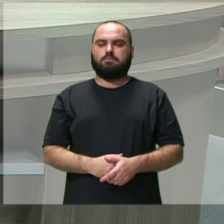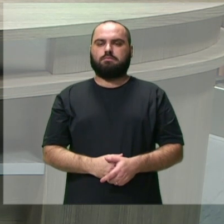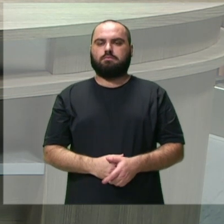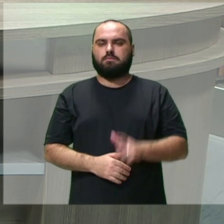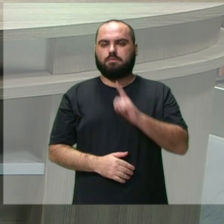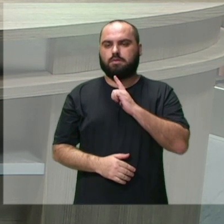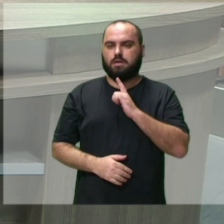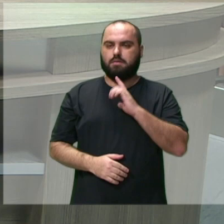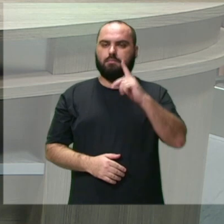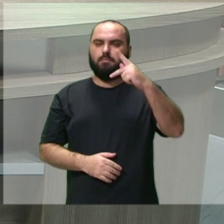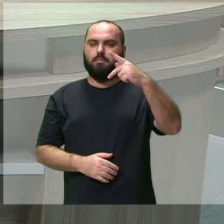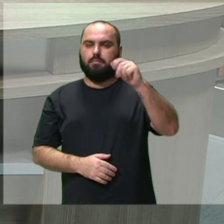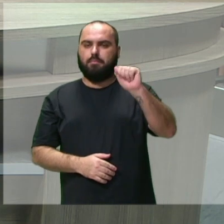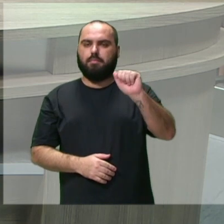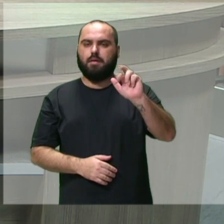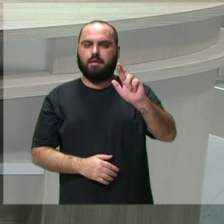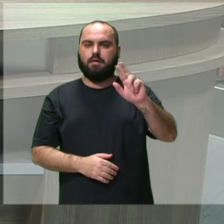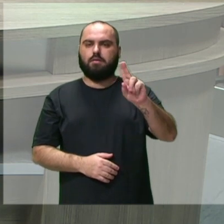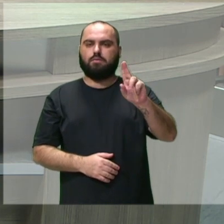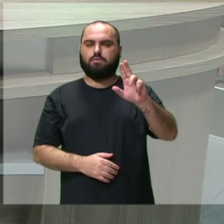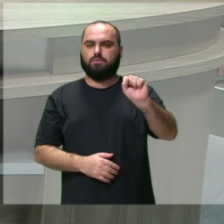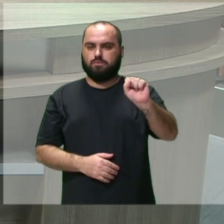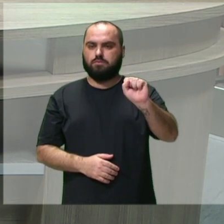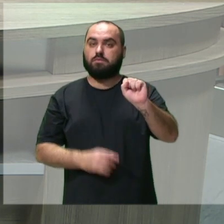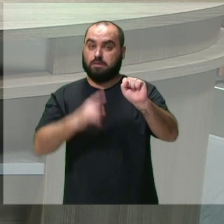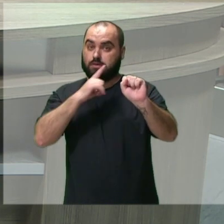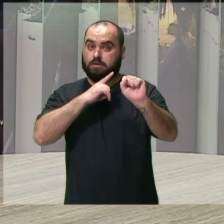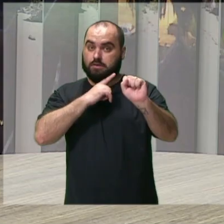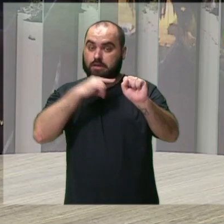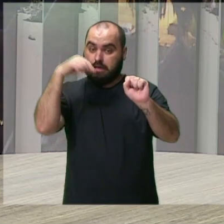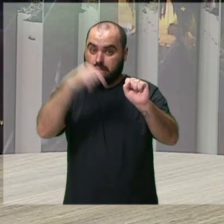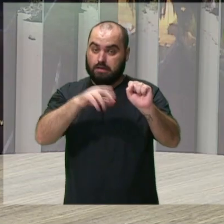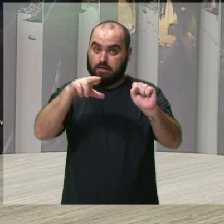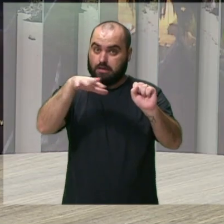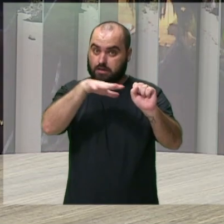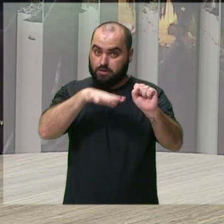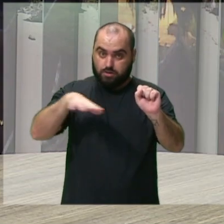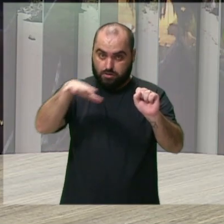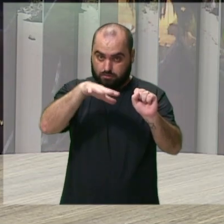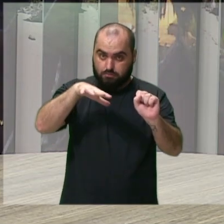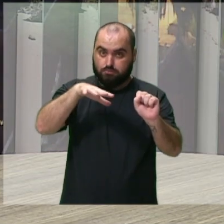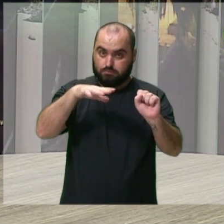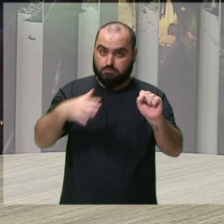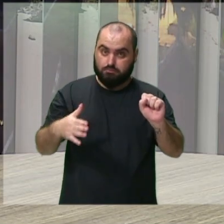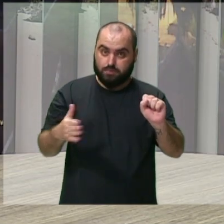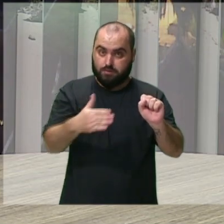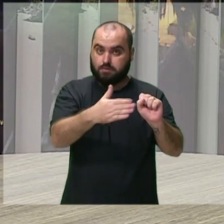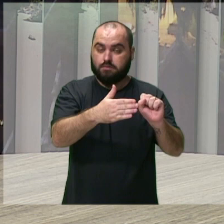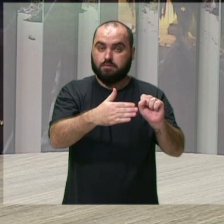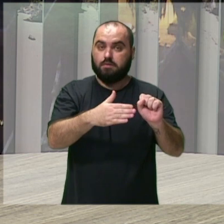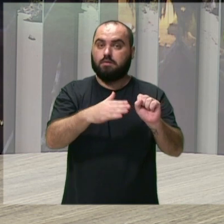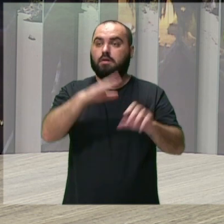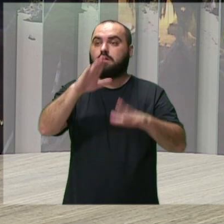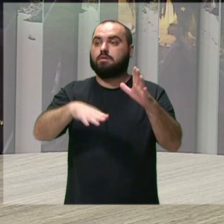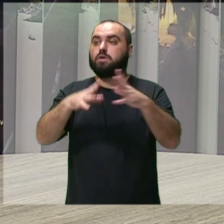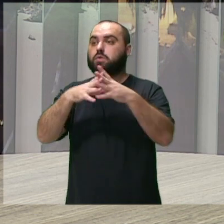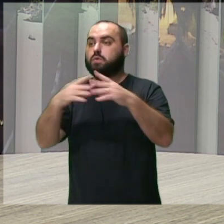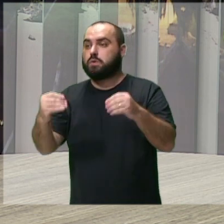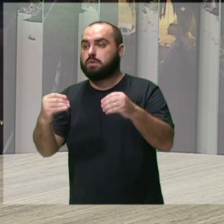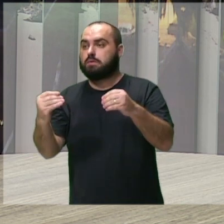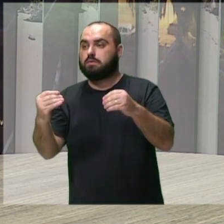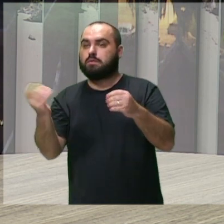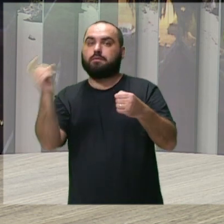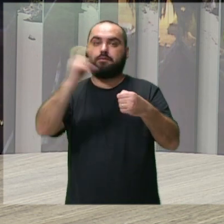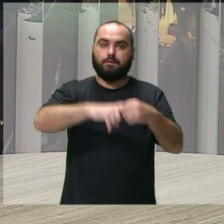parus. Os parus é um tipo de peixe que a gente dá aqui na nossa região, e que volta e meia eles surgem e eu